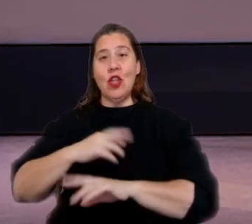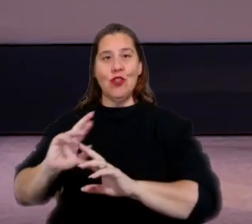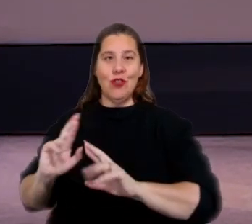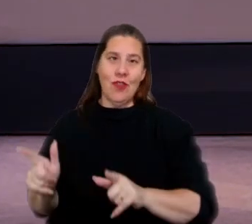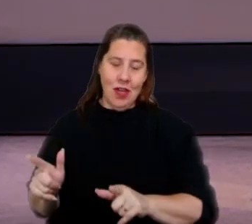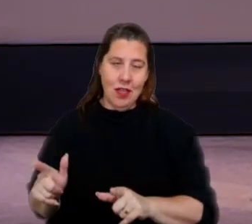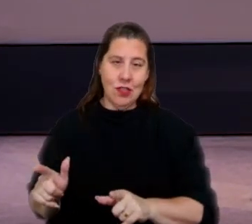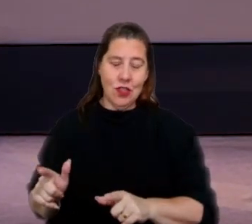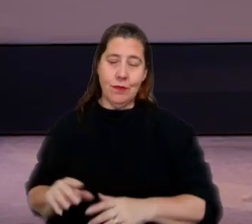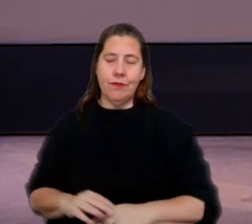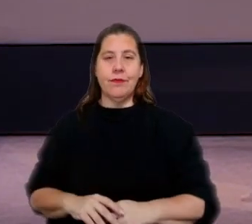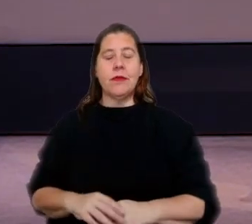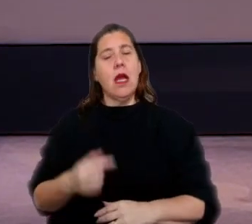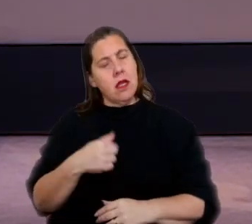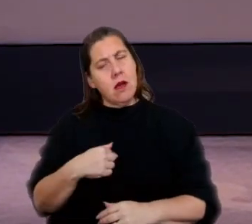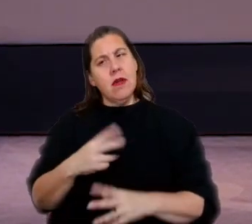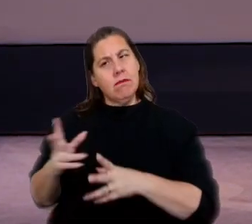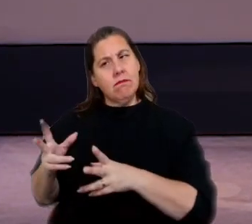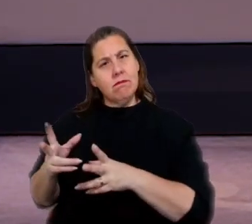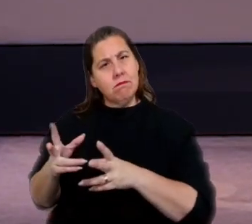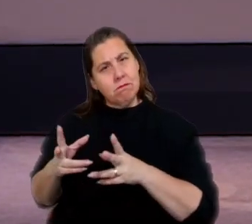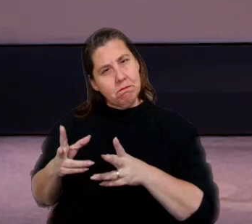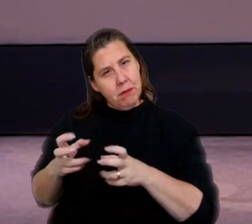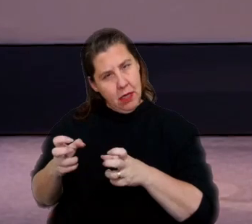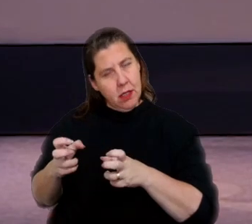Bom, o que eu fui sentindo, assim,